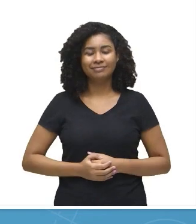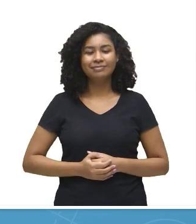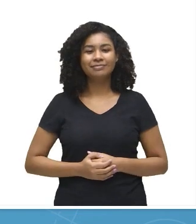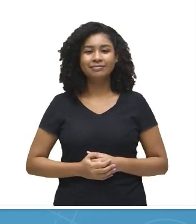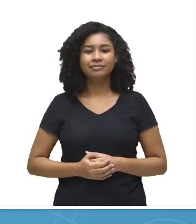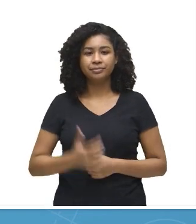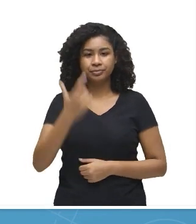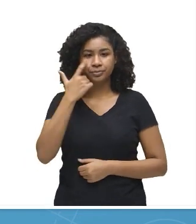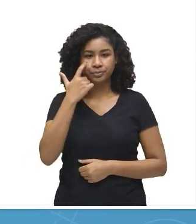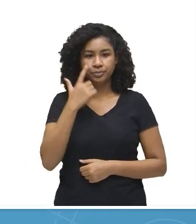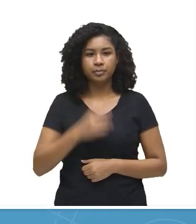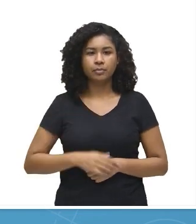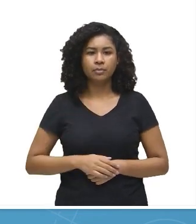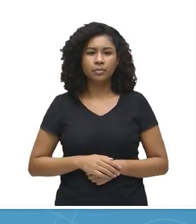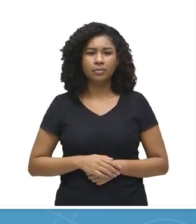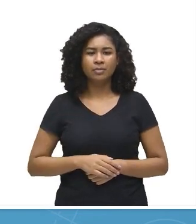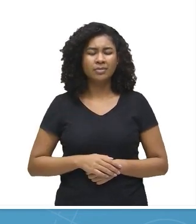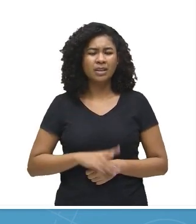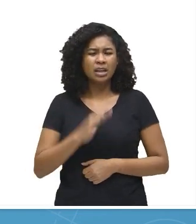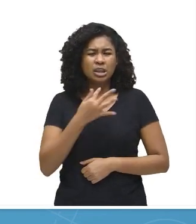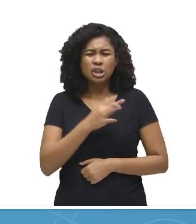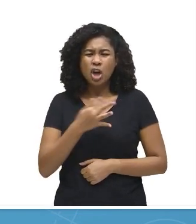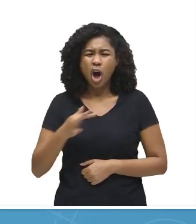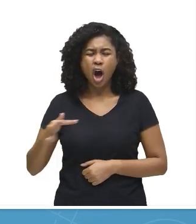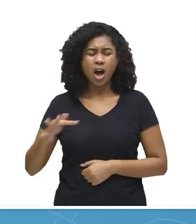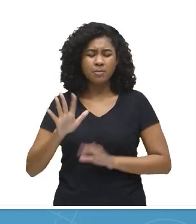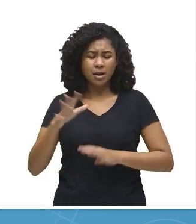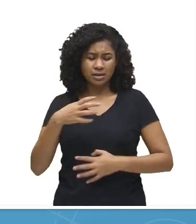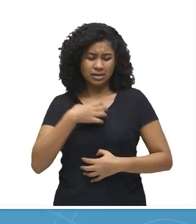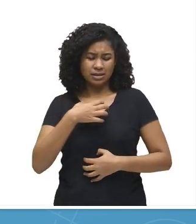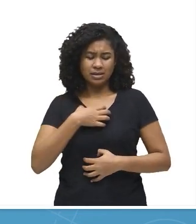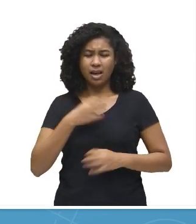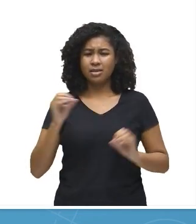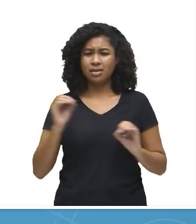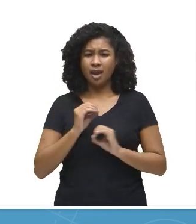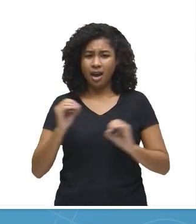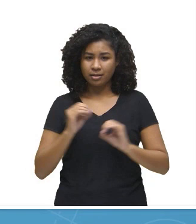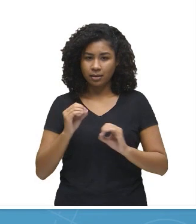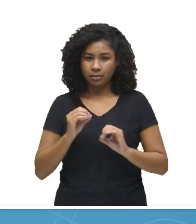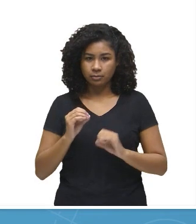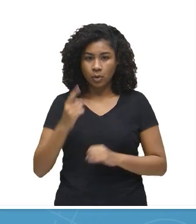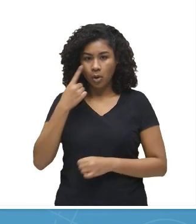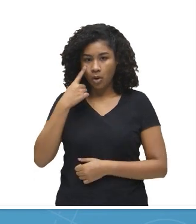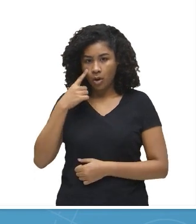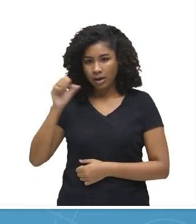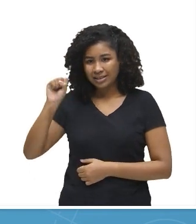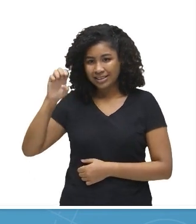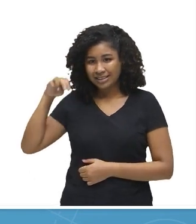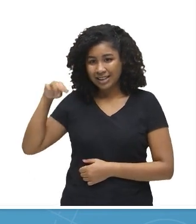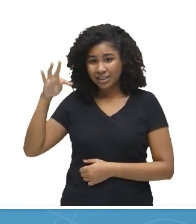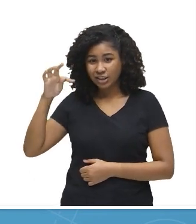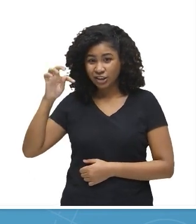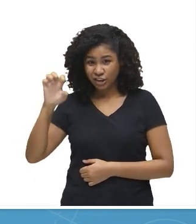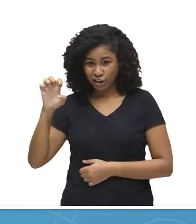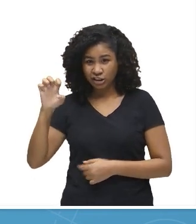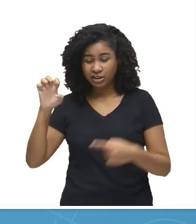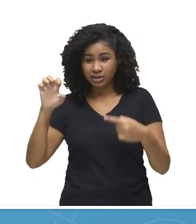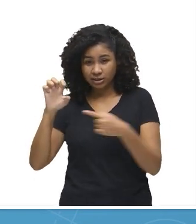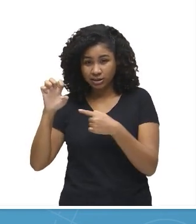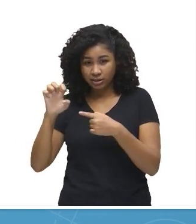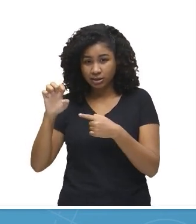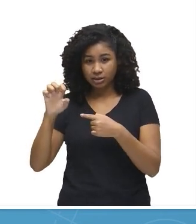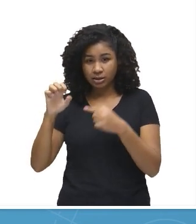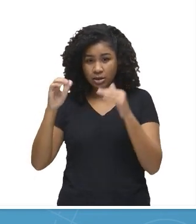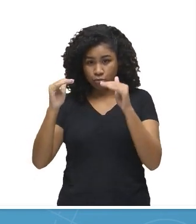não se sente. Então, sente é a palavra que vai rimar com contente. Observaram aí que no finalzinho da palavra, elas têm o